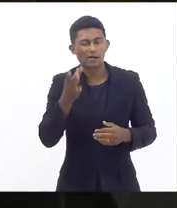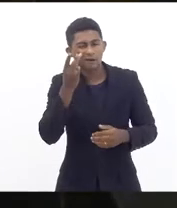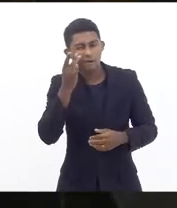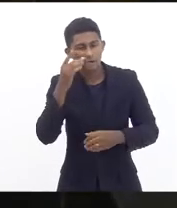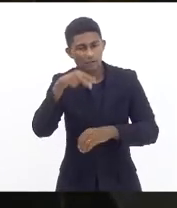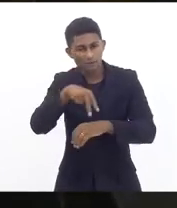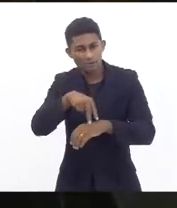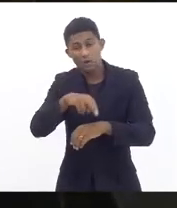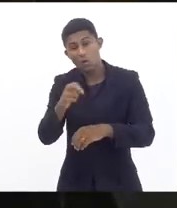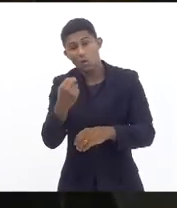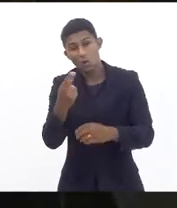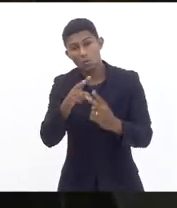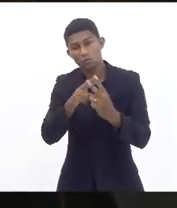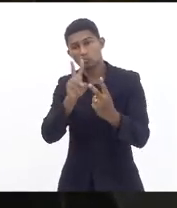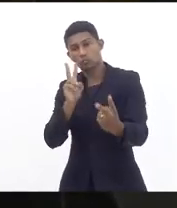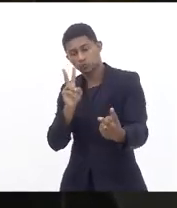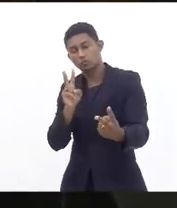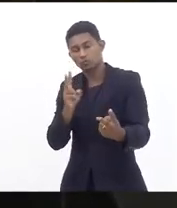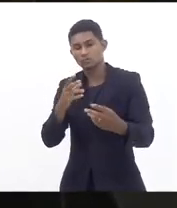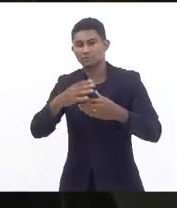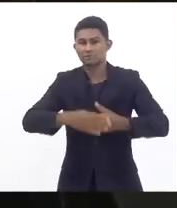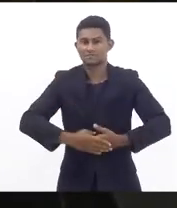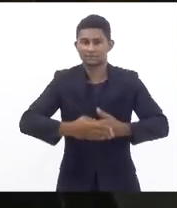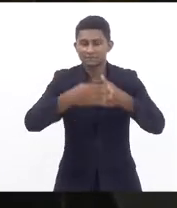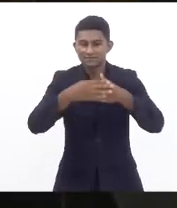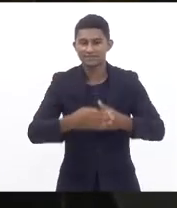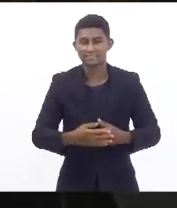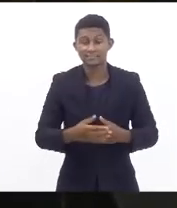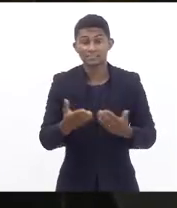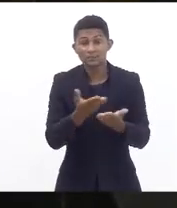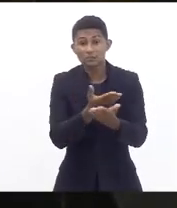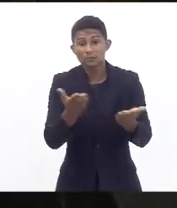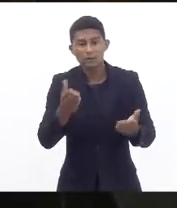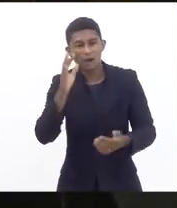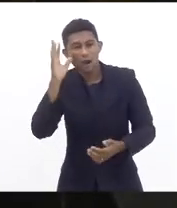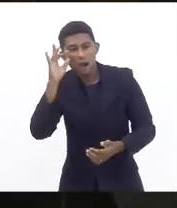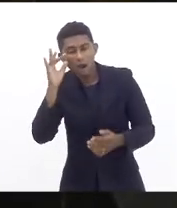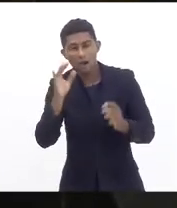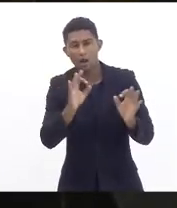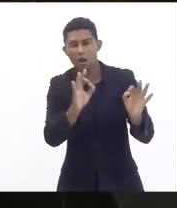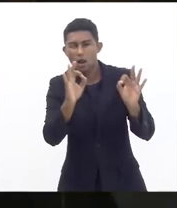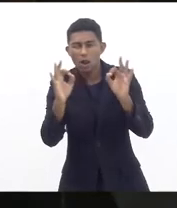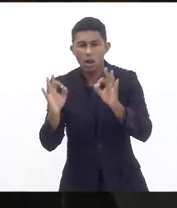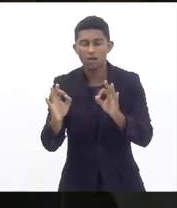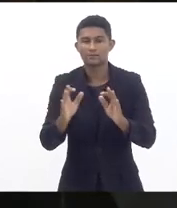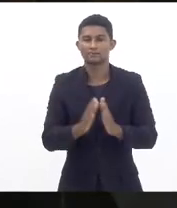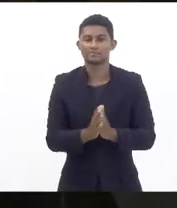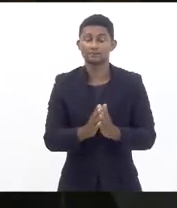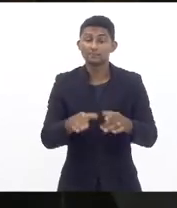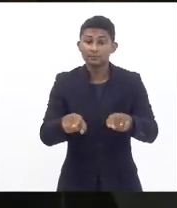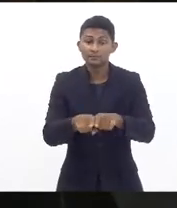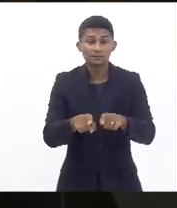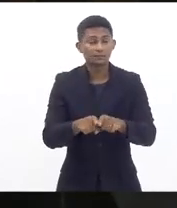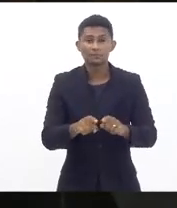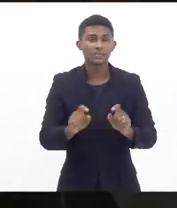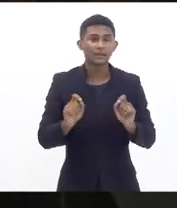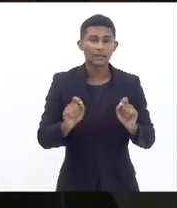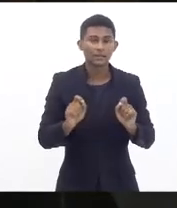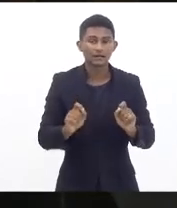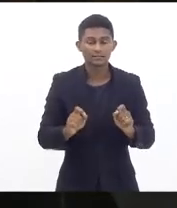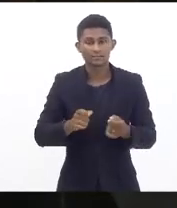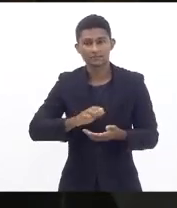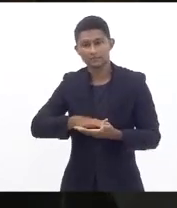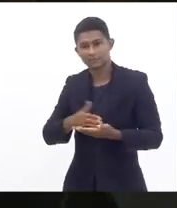ou remota, cumprimentar os telespectadores e, em especial, o